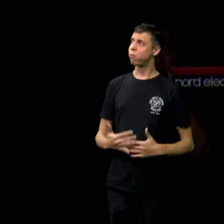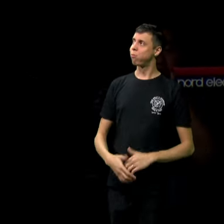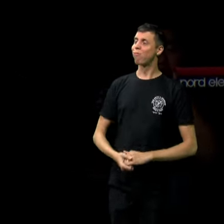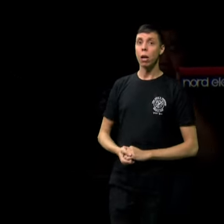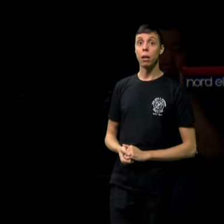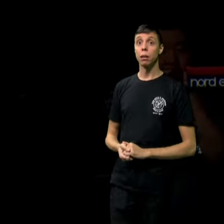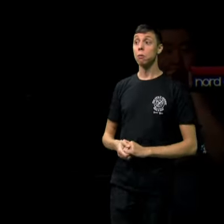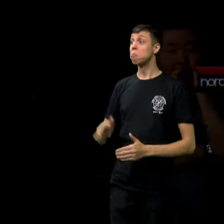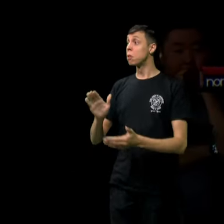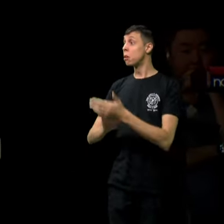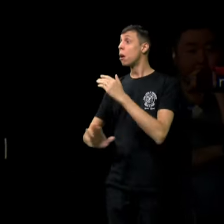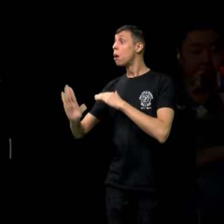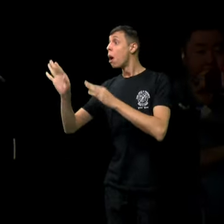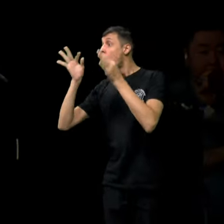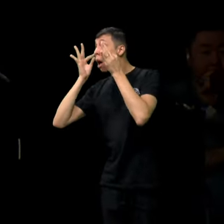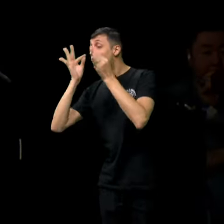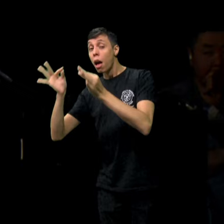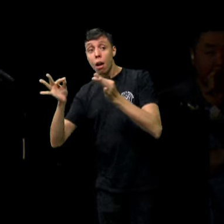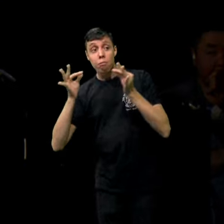Está aqui ou não?